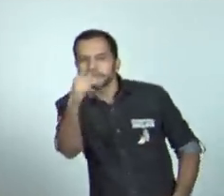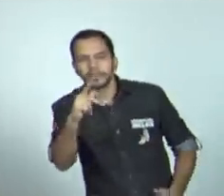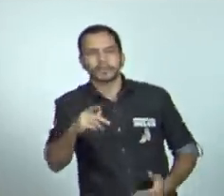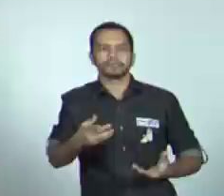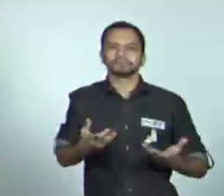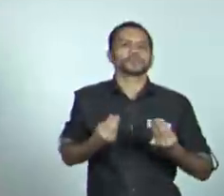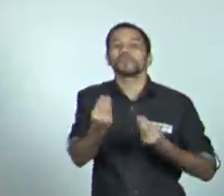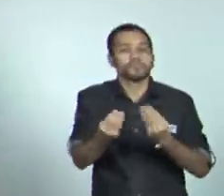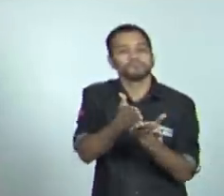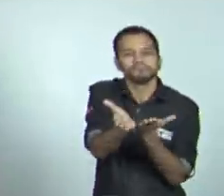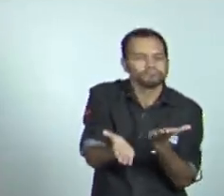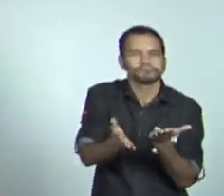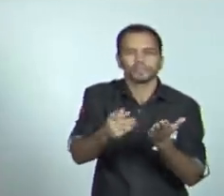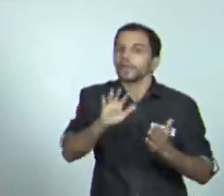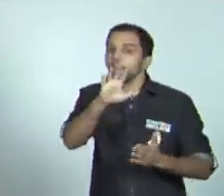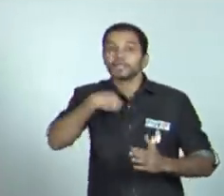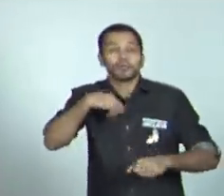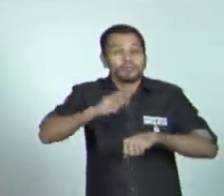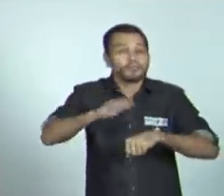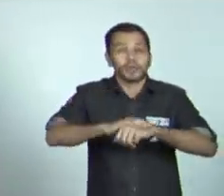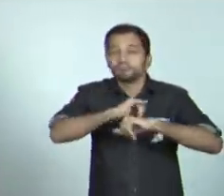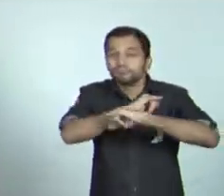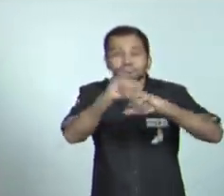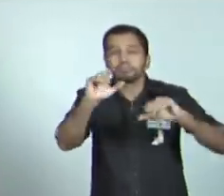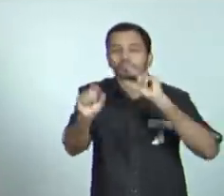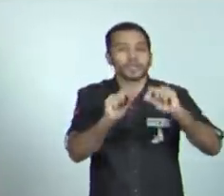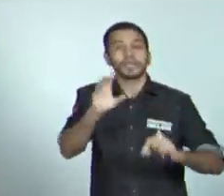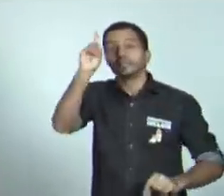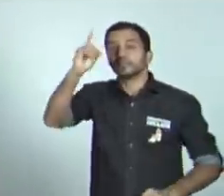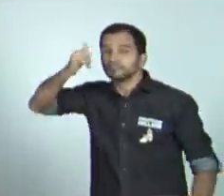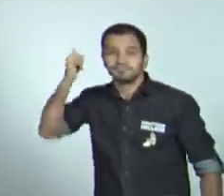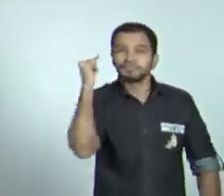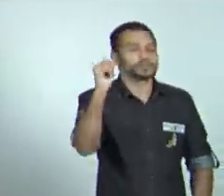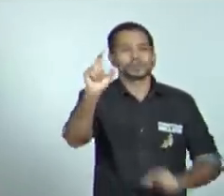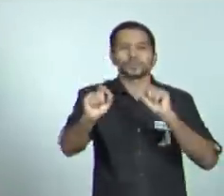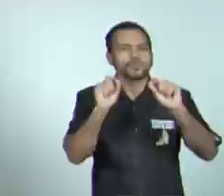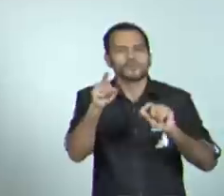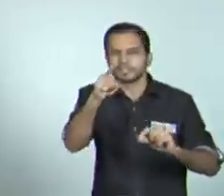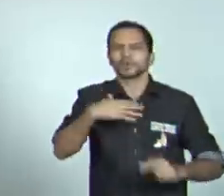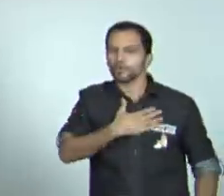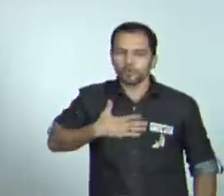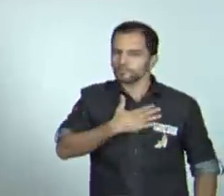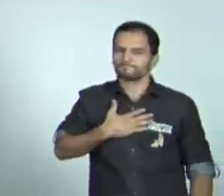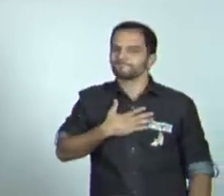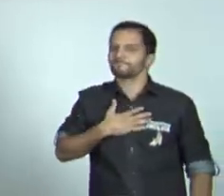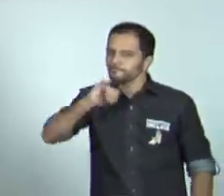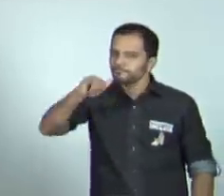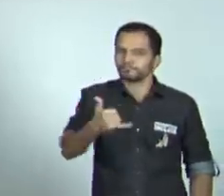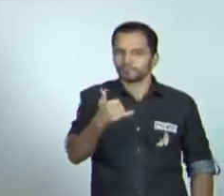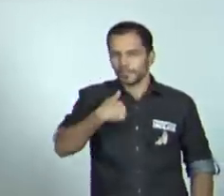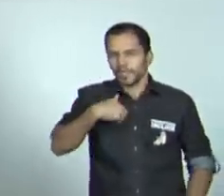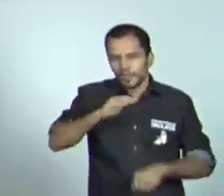queria dizer para você que deus tem um recado para você no meio da tua ameaça e eu queria ler um texto